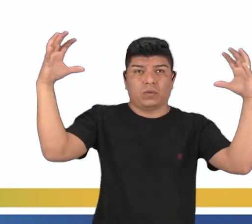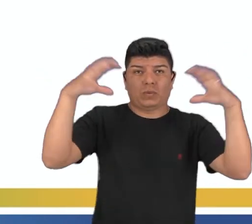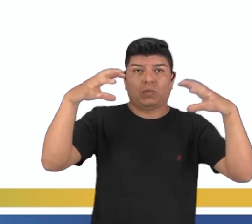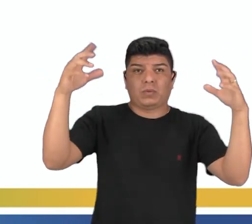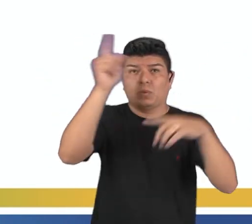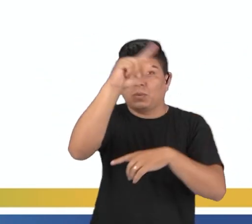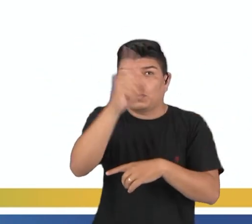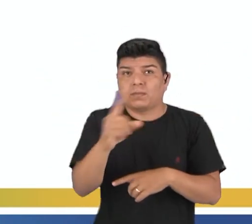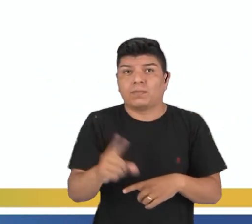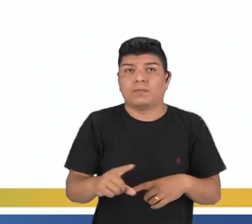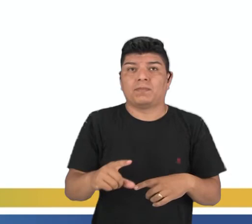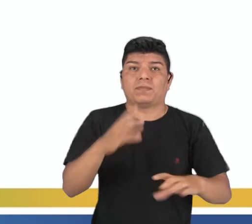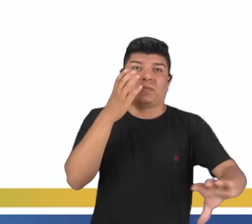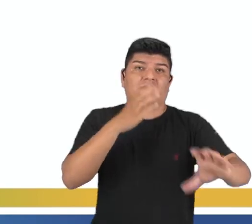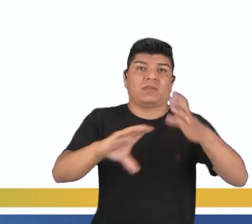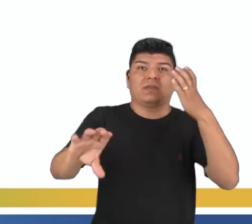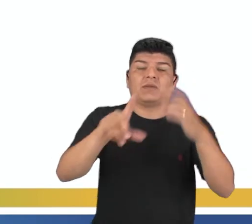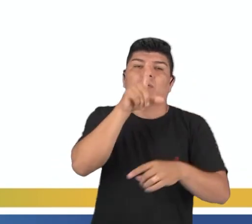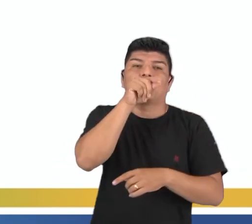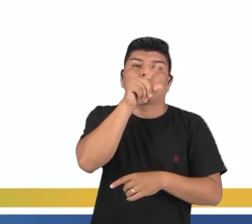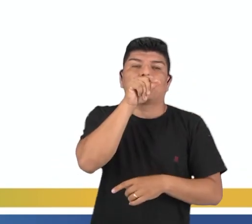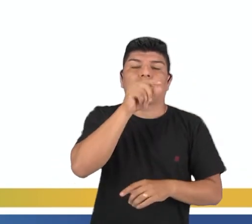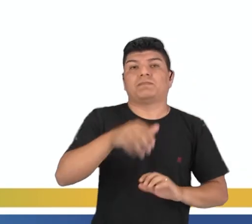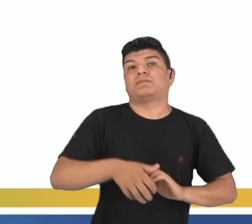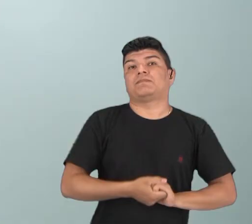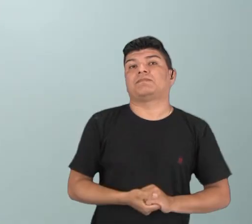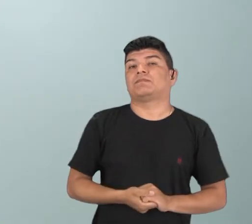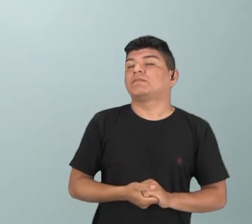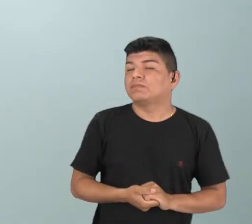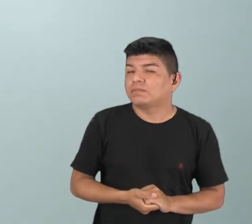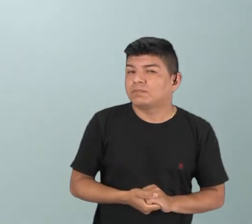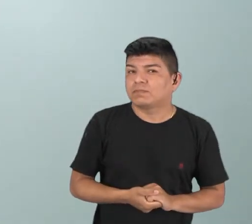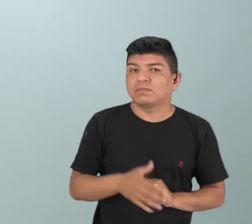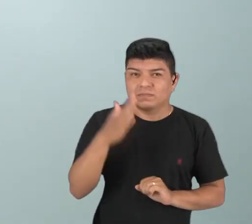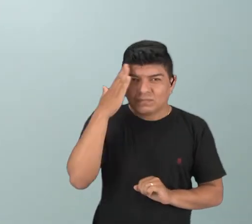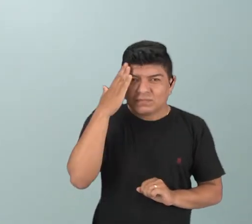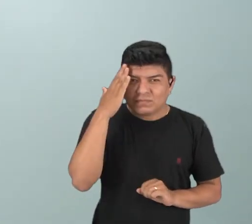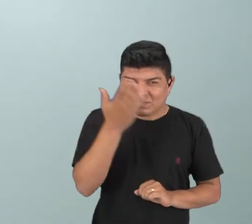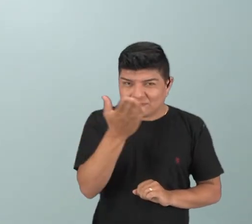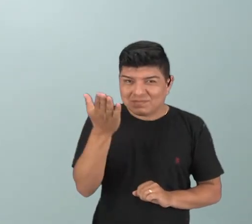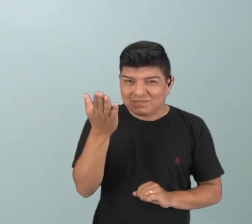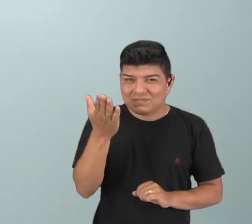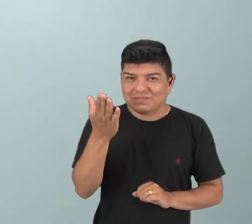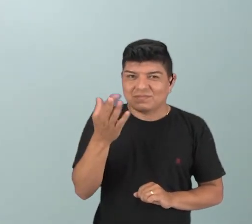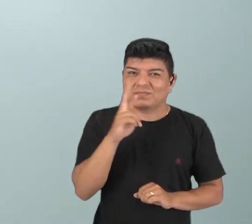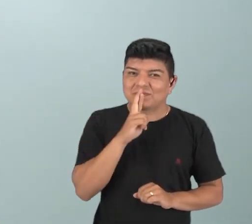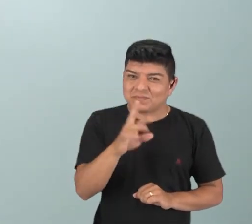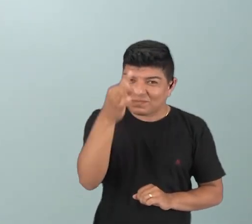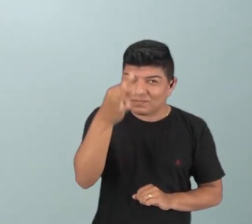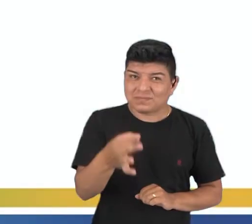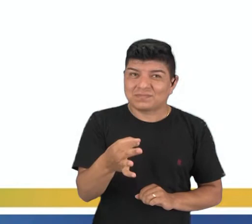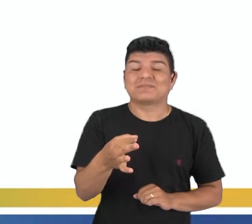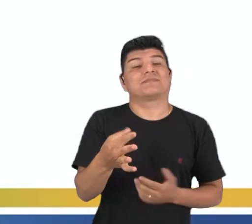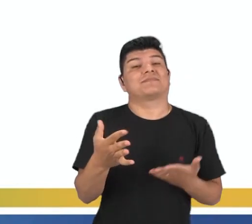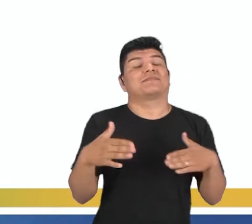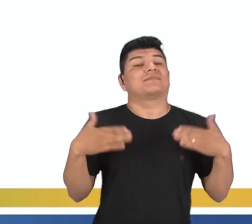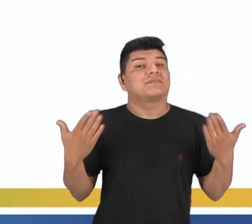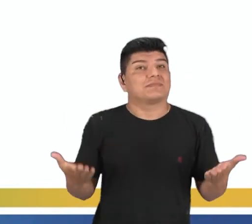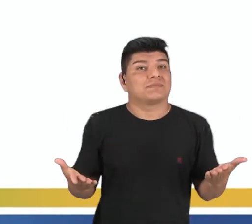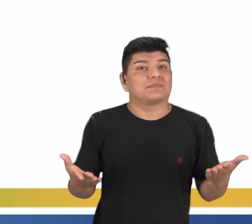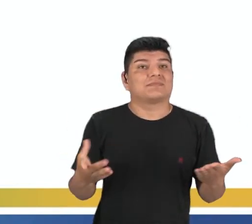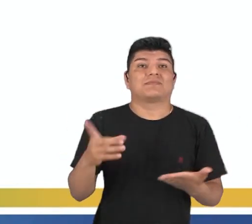chuva, trovão e cantar dos pássaros. E aí? Já sei que você sabe a resposta, né? Então vamos